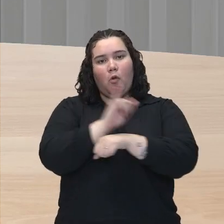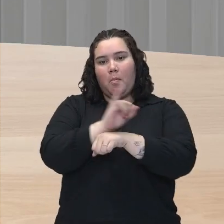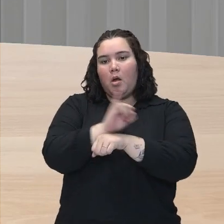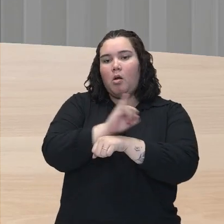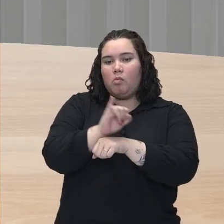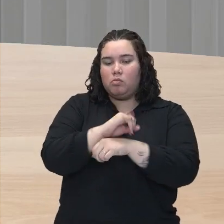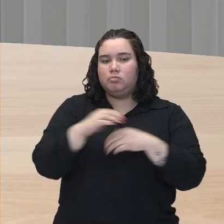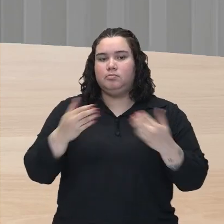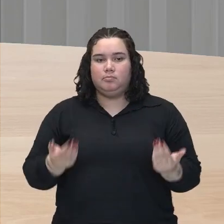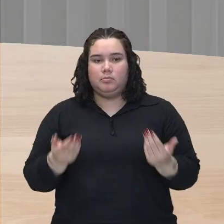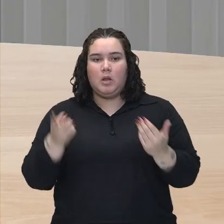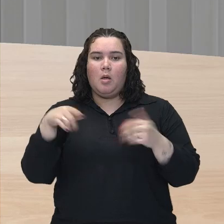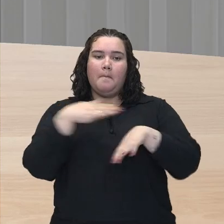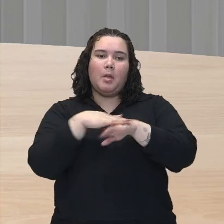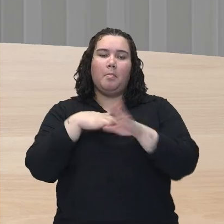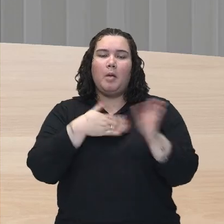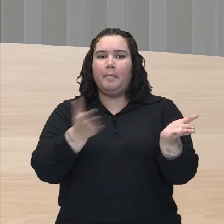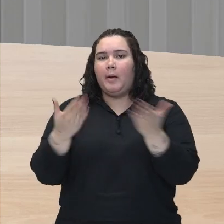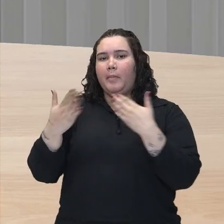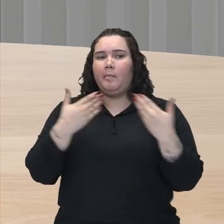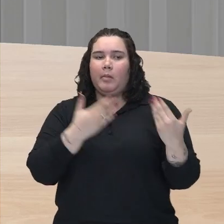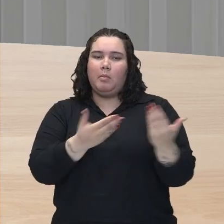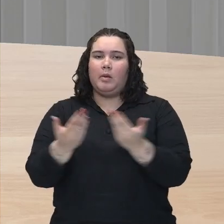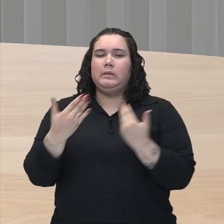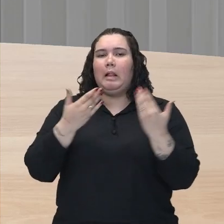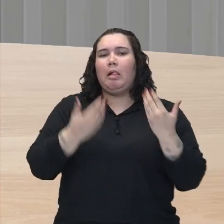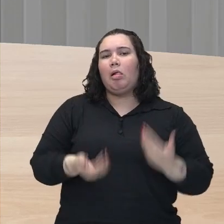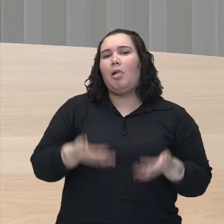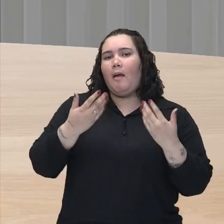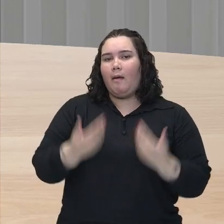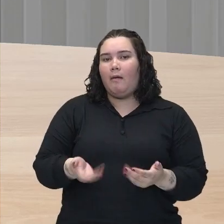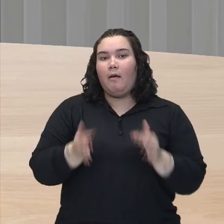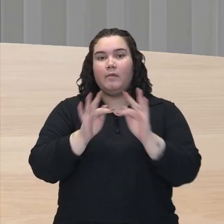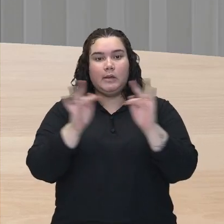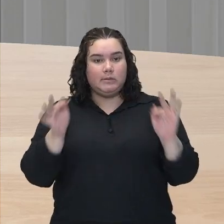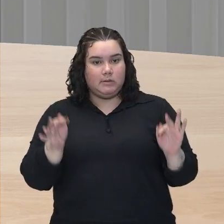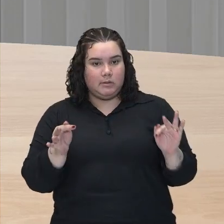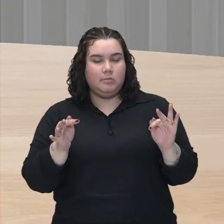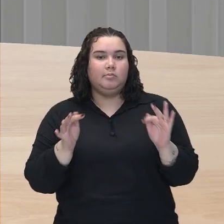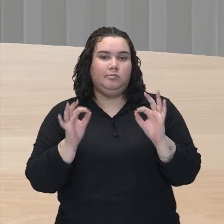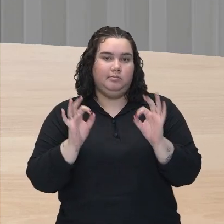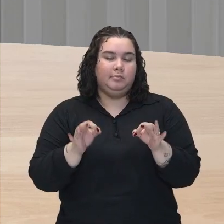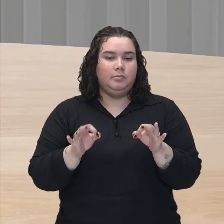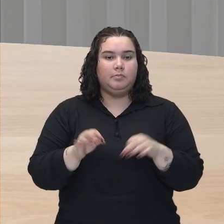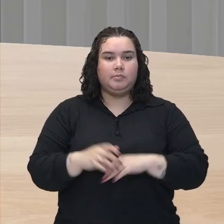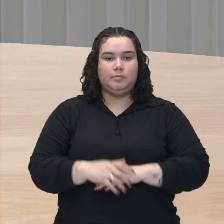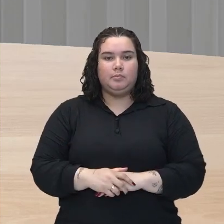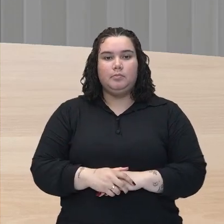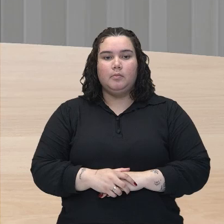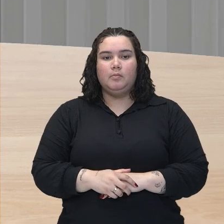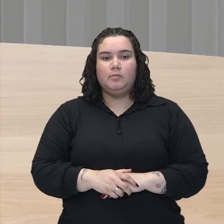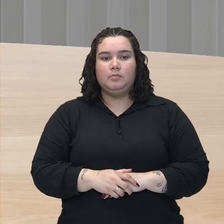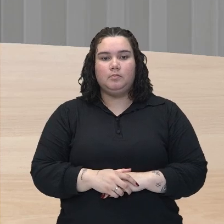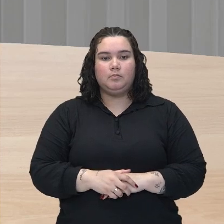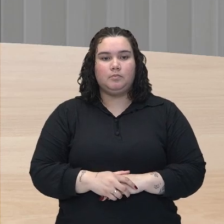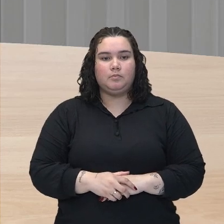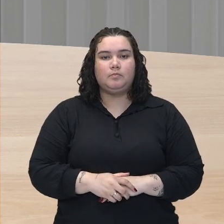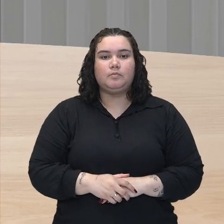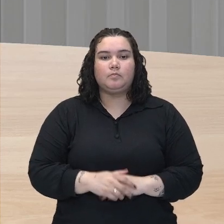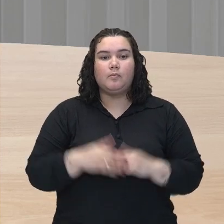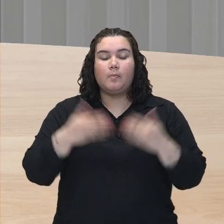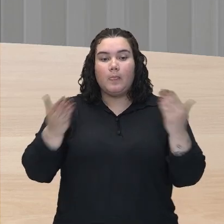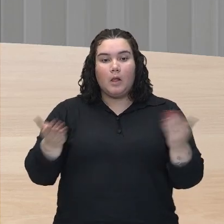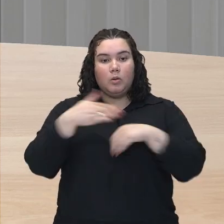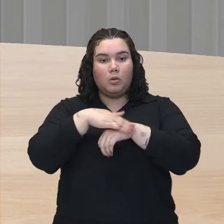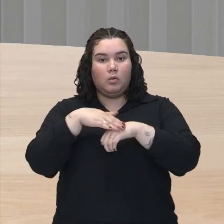se torna uma conversa muito mais entre amigos do que necessariamente um jogo de perguntas e respostas. Como a gente vai falar